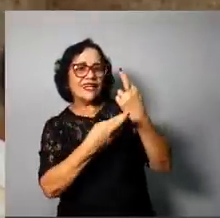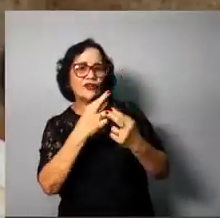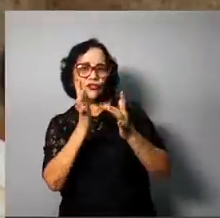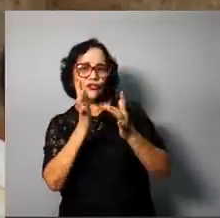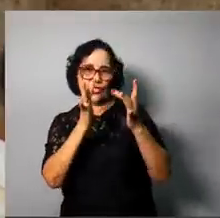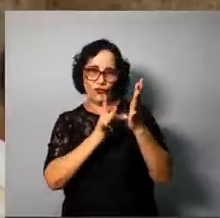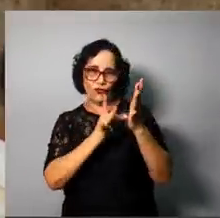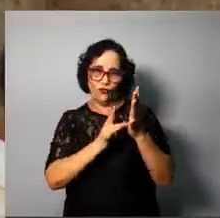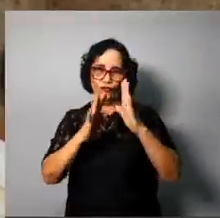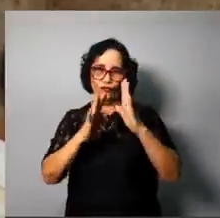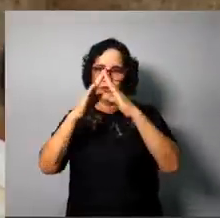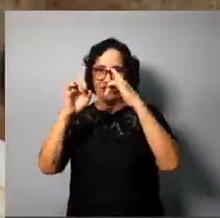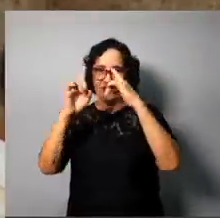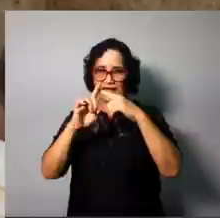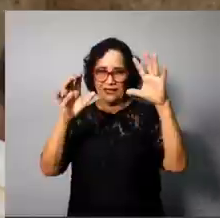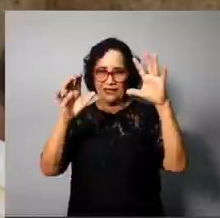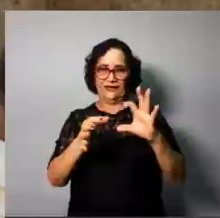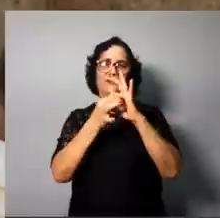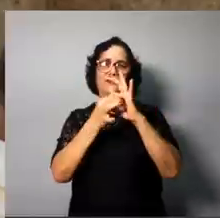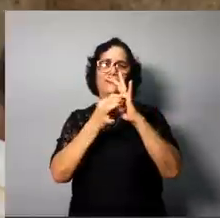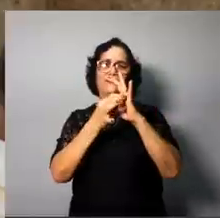esposa.